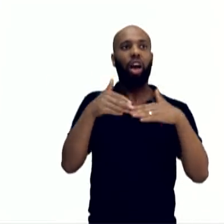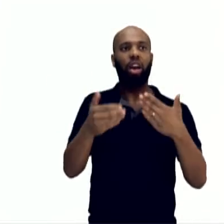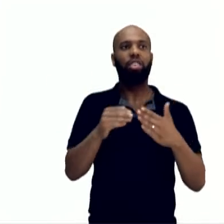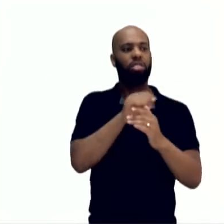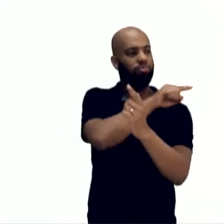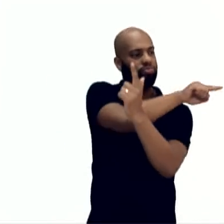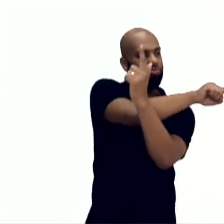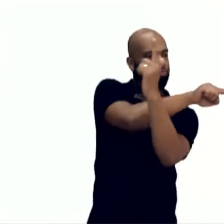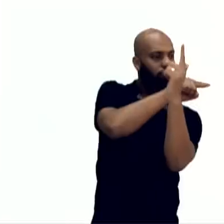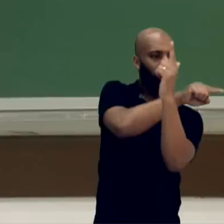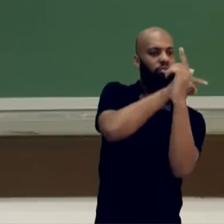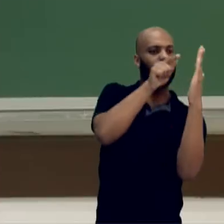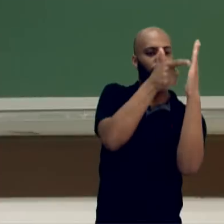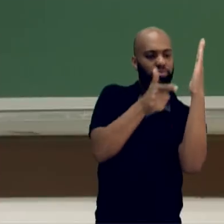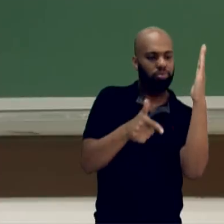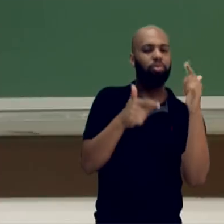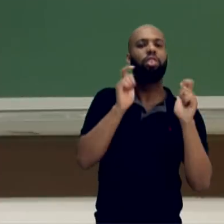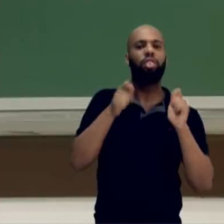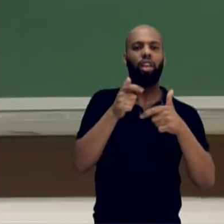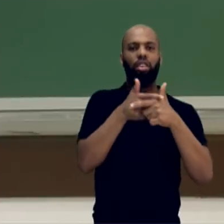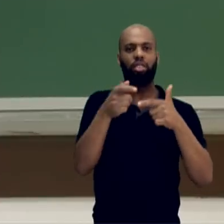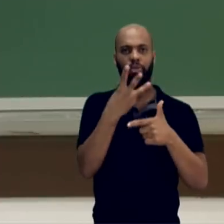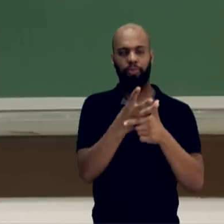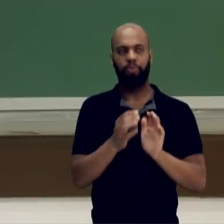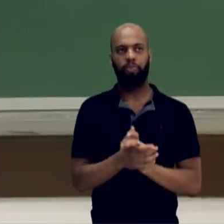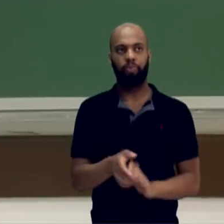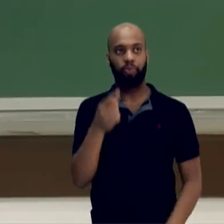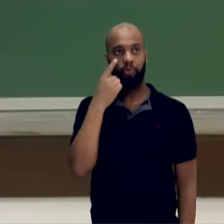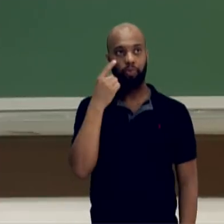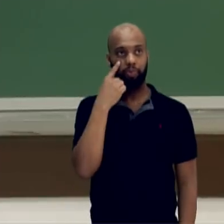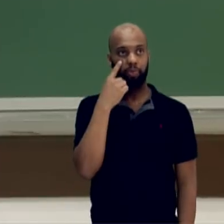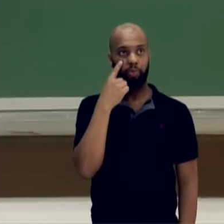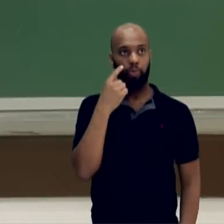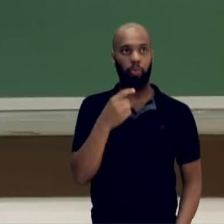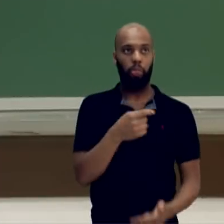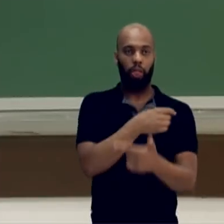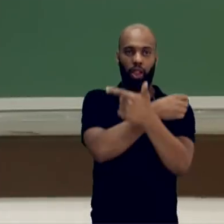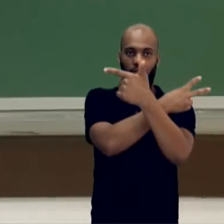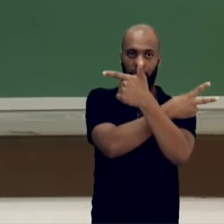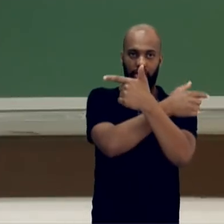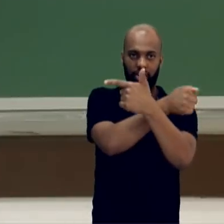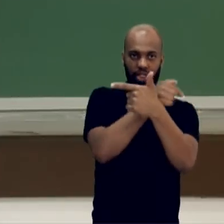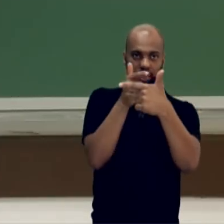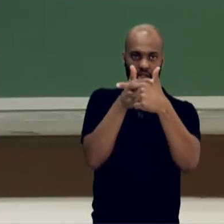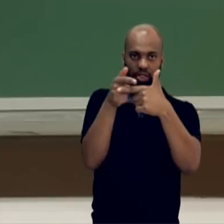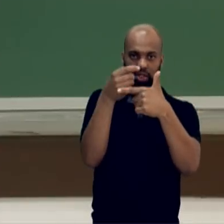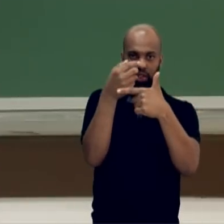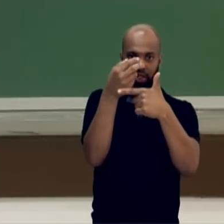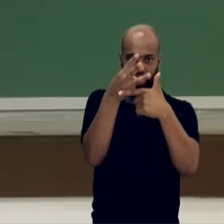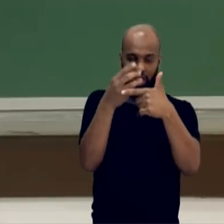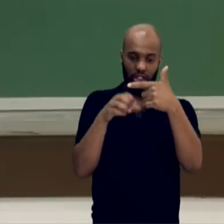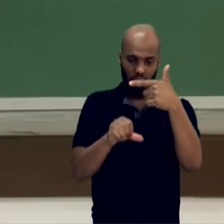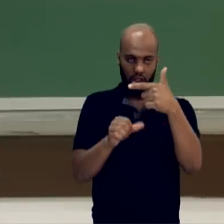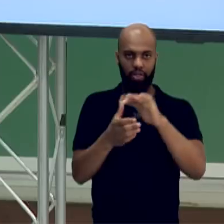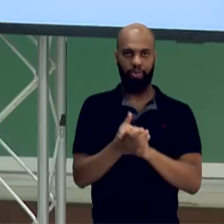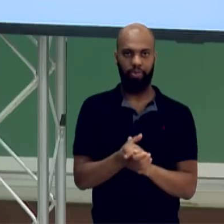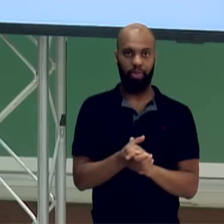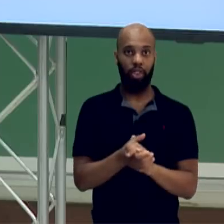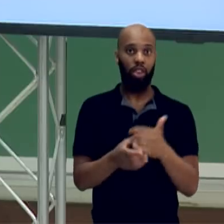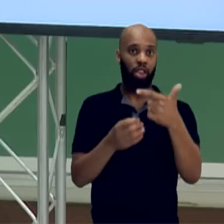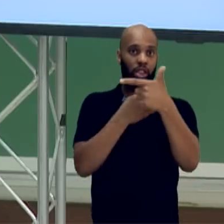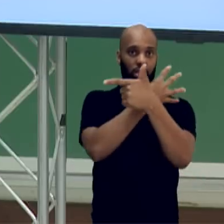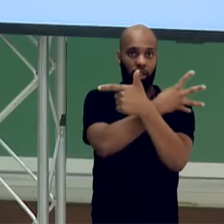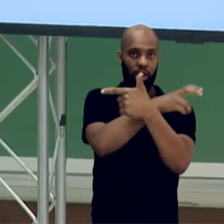3, 15. 15 divididos por 3, 5. Quero nesse momento fazer uma lembrança. Lembrando que sempre eu